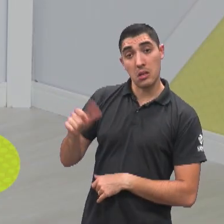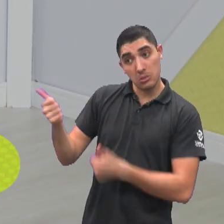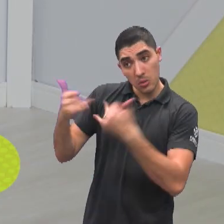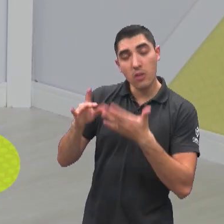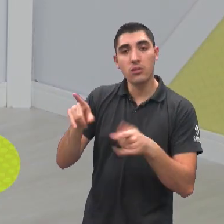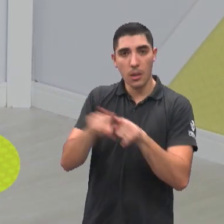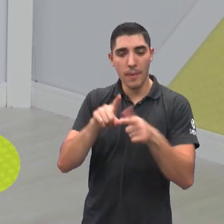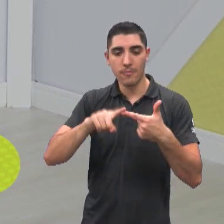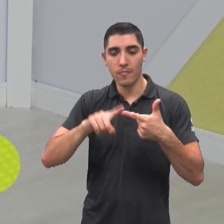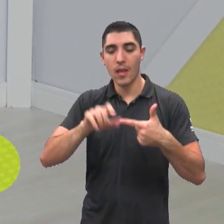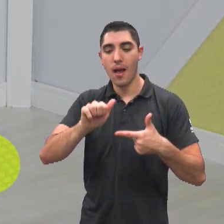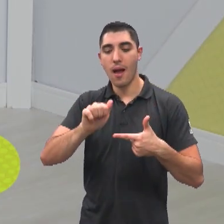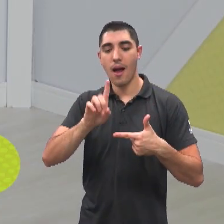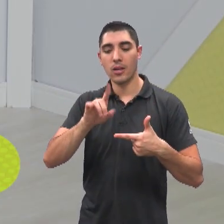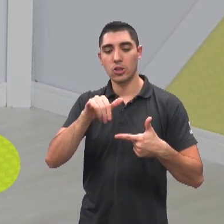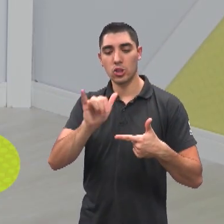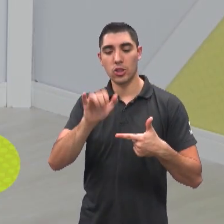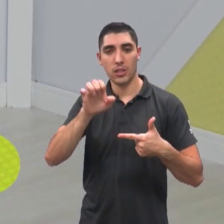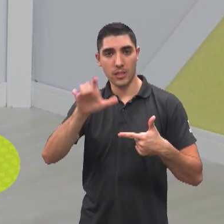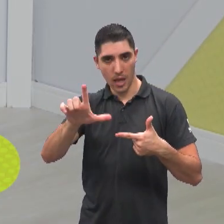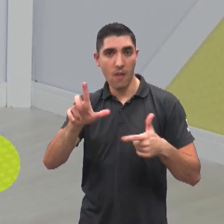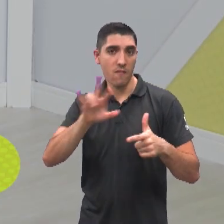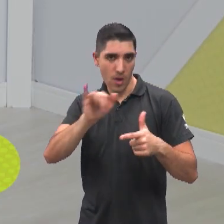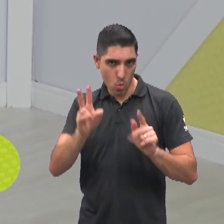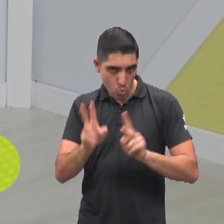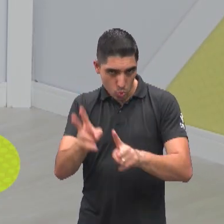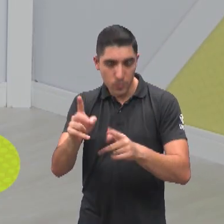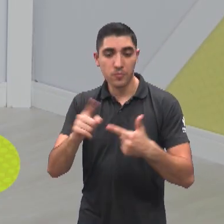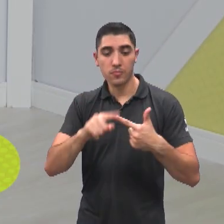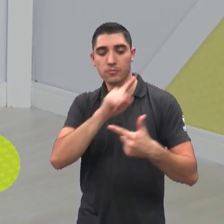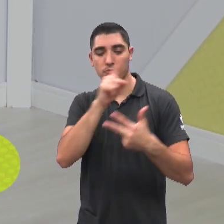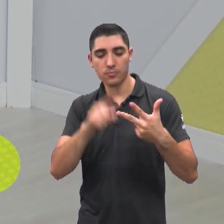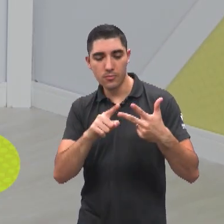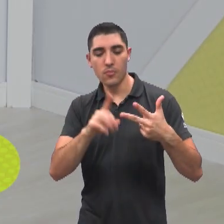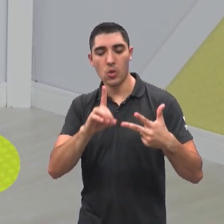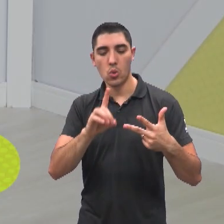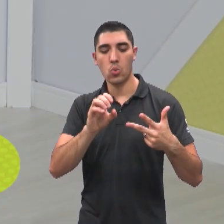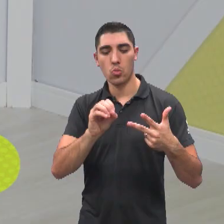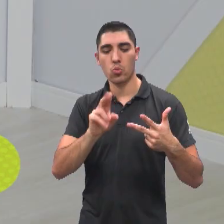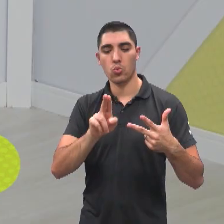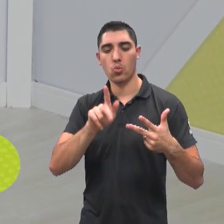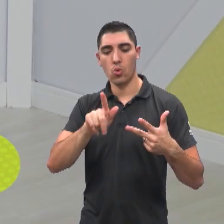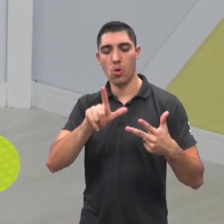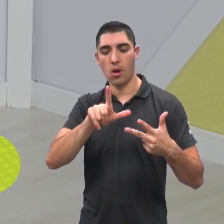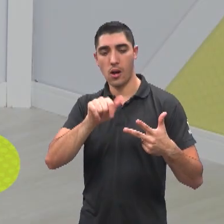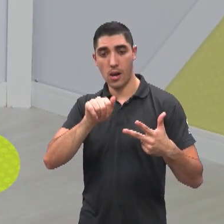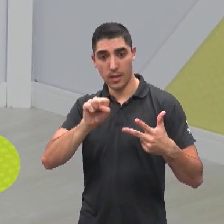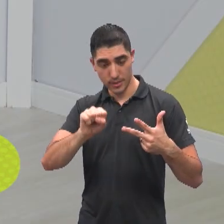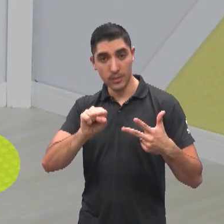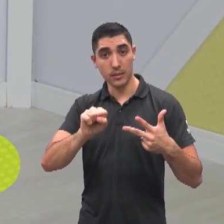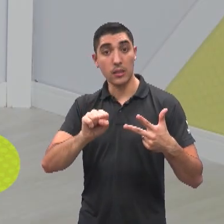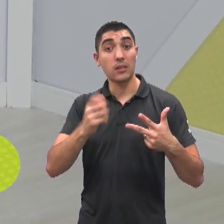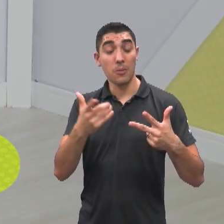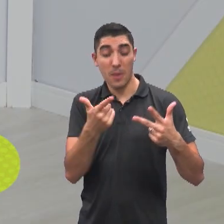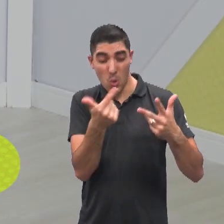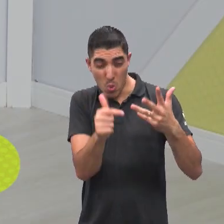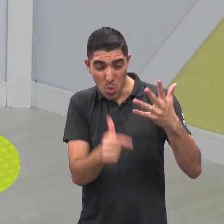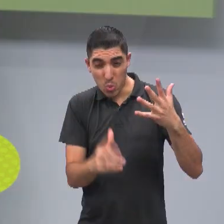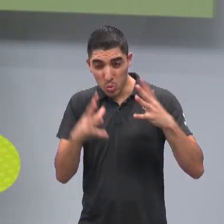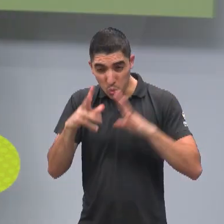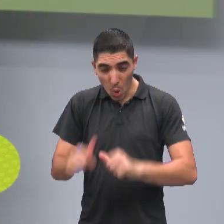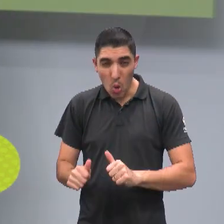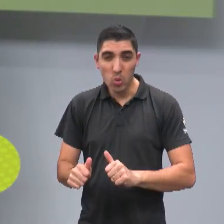permanecer, assim como o Douglas. O restante, Brunão, a grande maioria, para não dizer todos, devem ir embora.